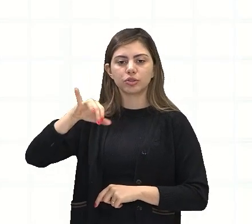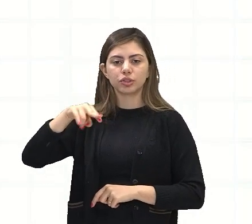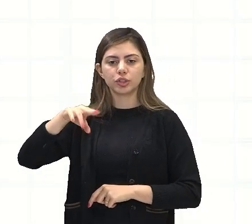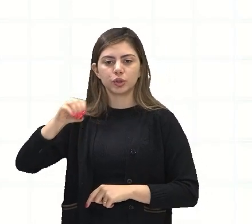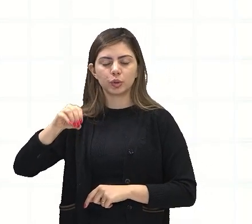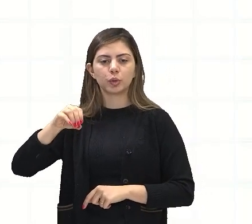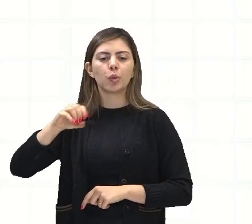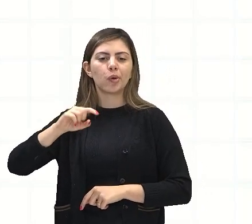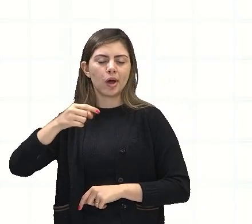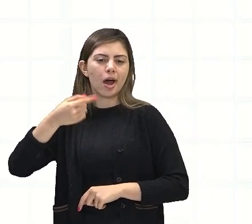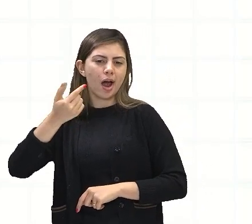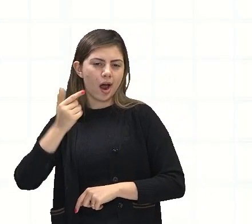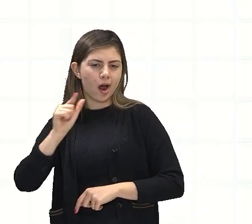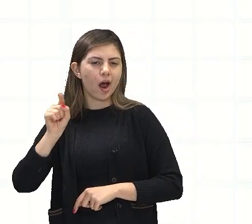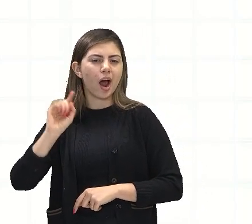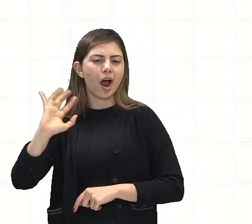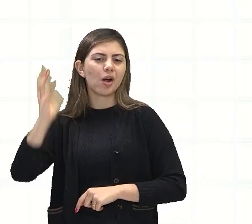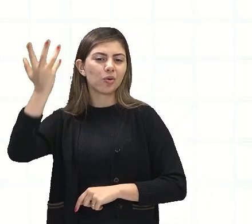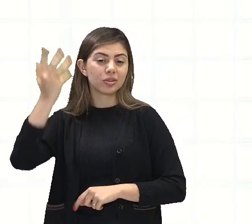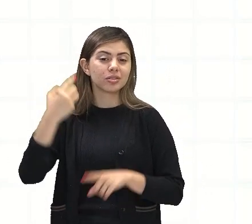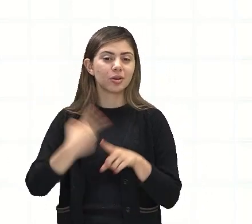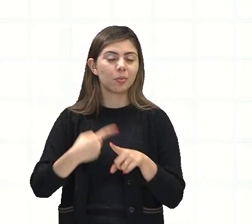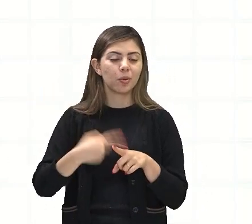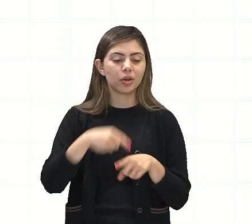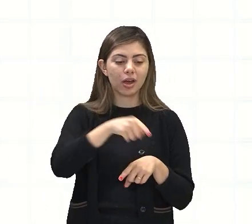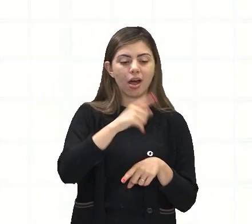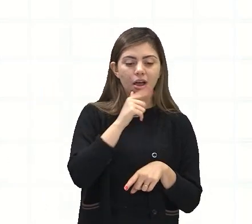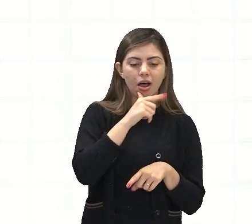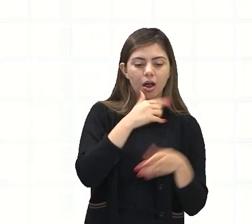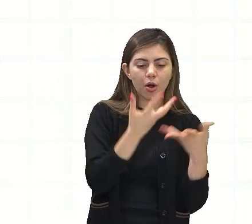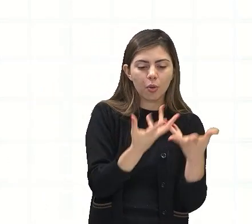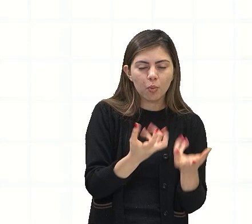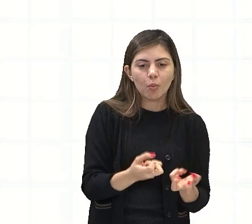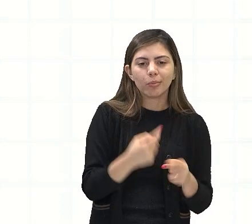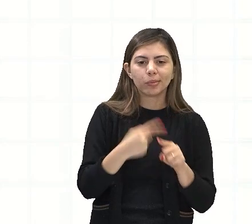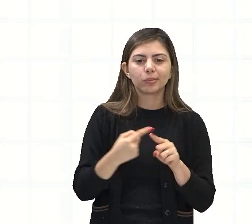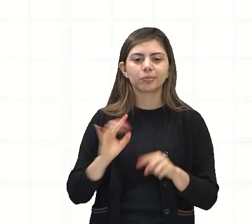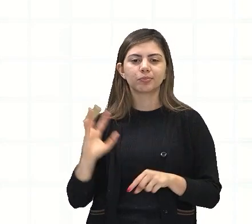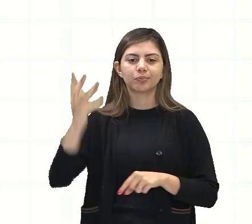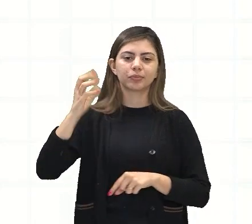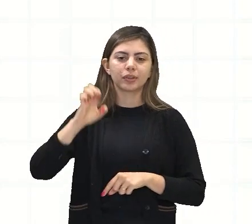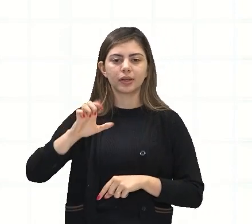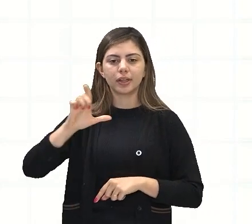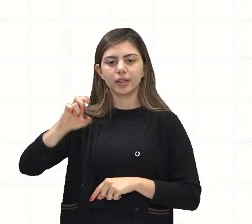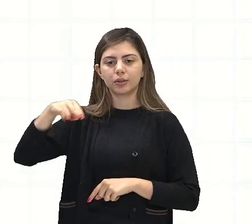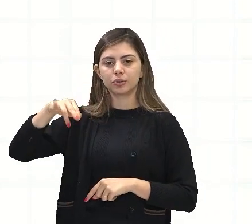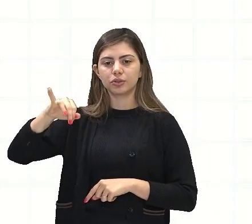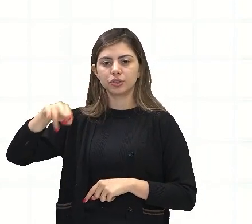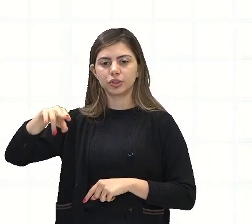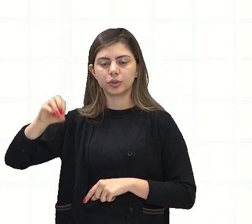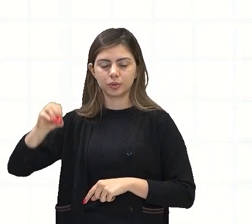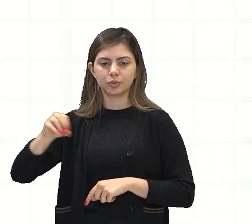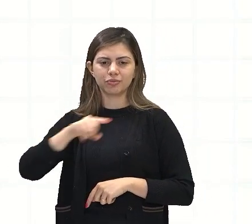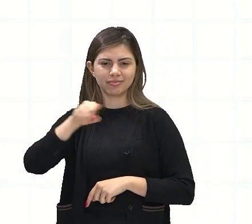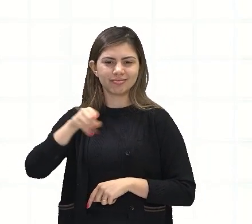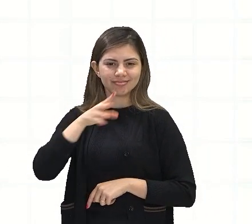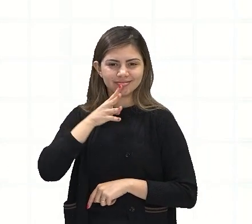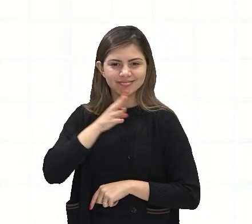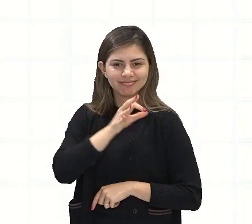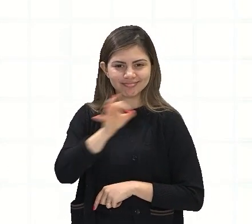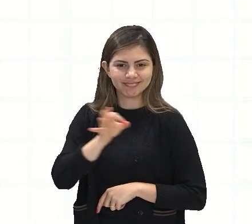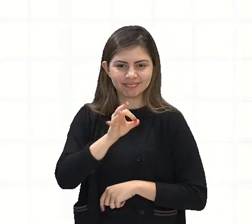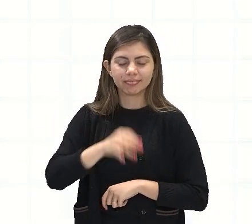veja, o fenômeno da seca ocorreu por conta deste fenômeno conhecido como El Niño, certamente você já ouviu falar dele.